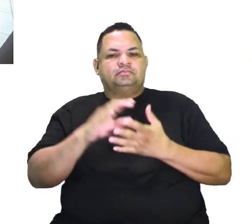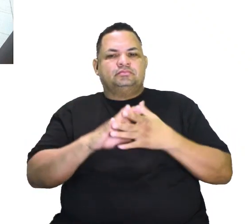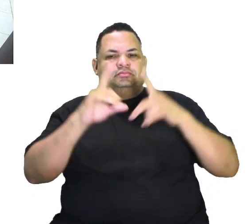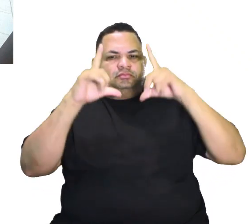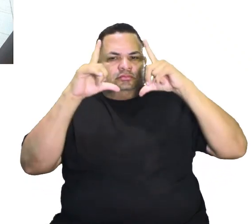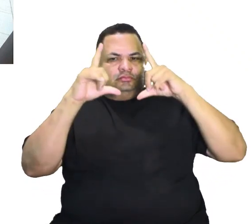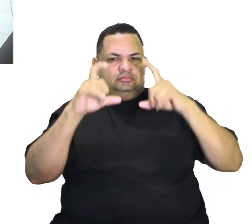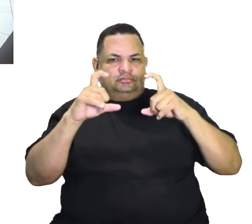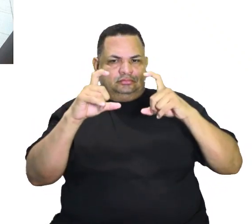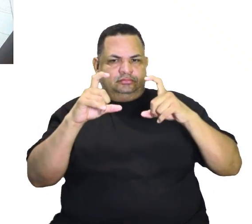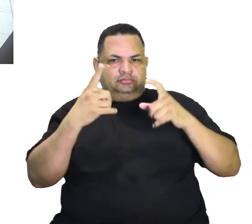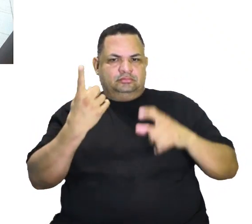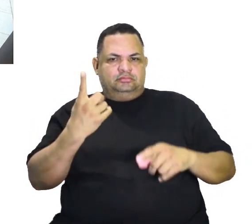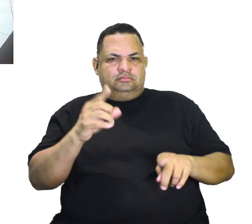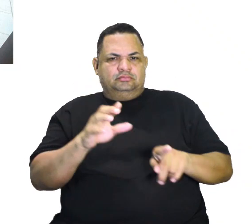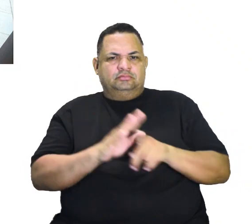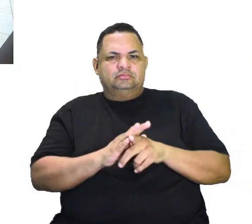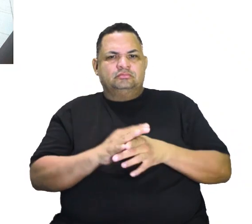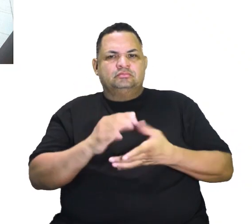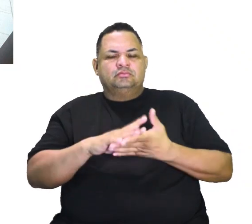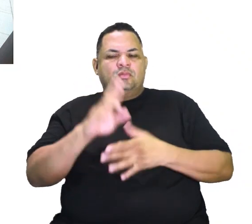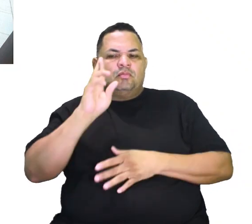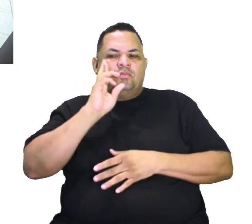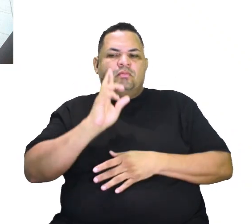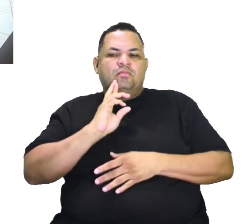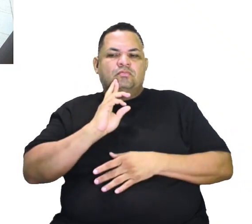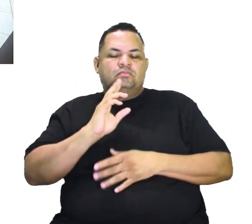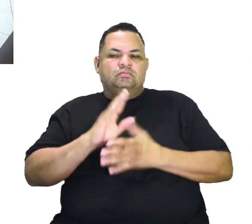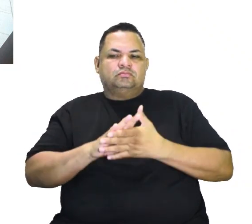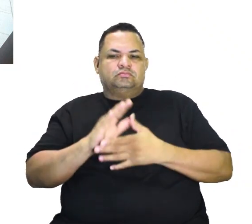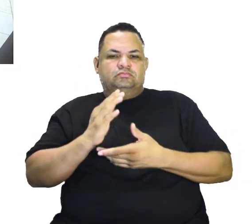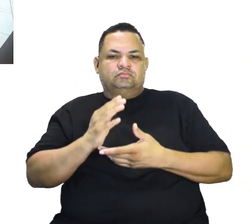Ivan Marrocos. Aqui a foto desse artista